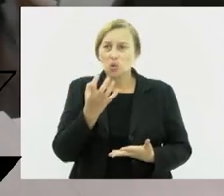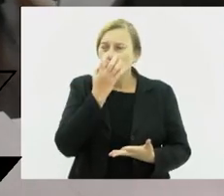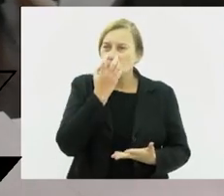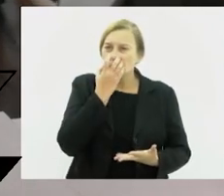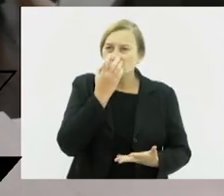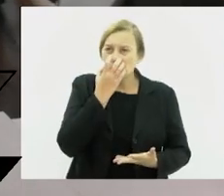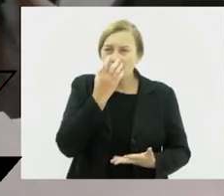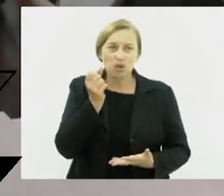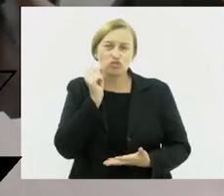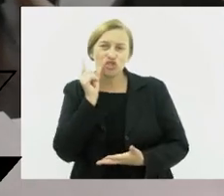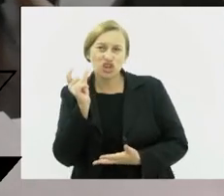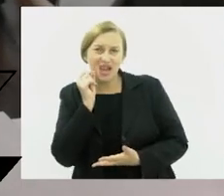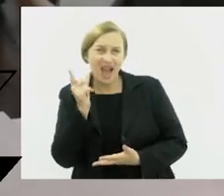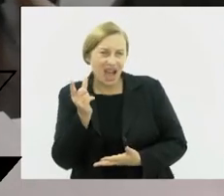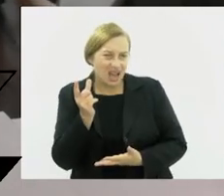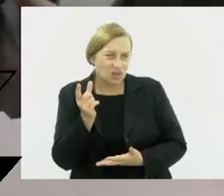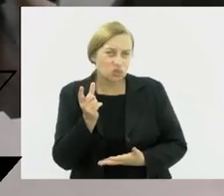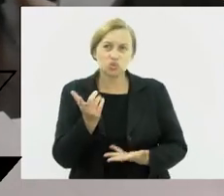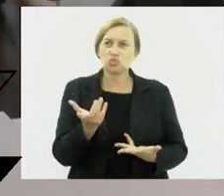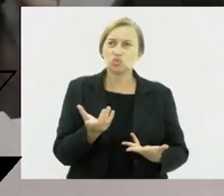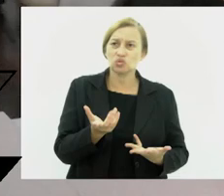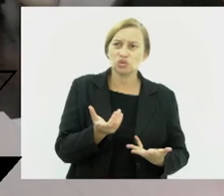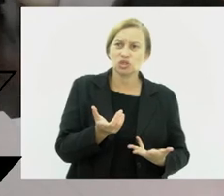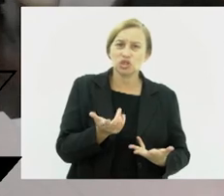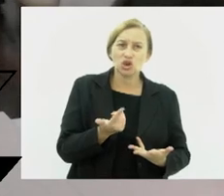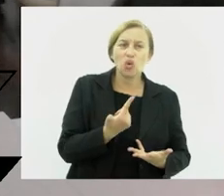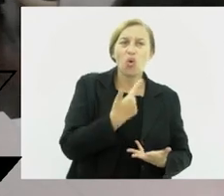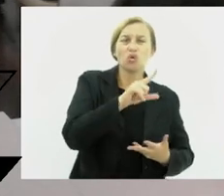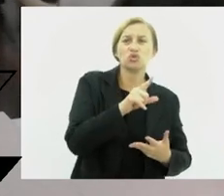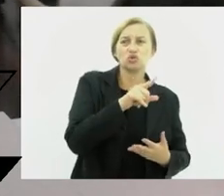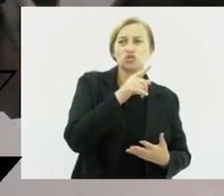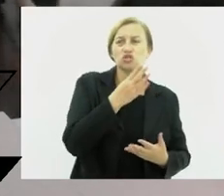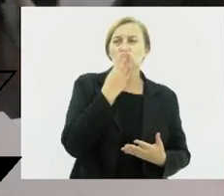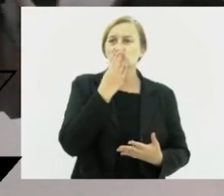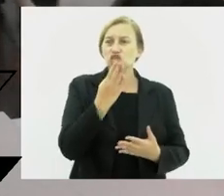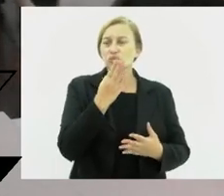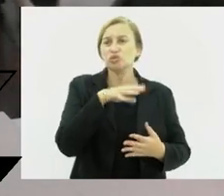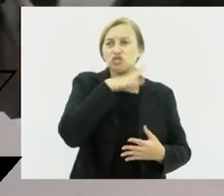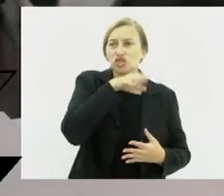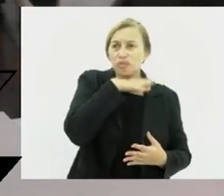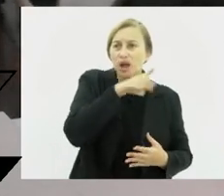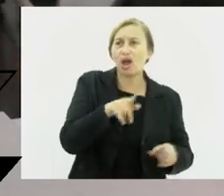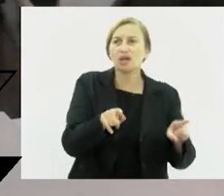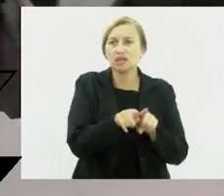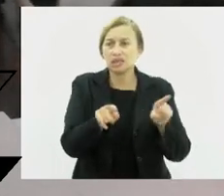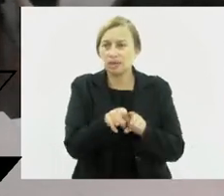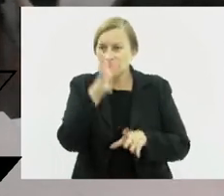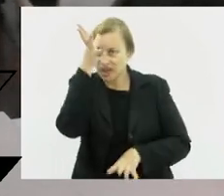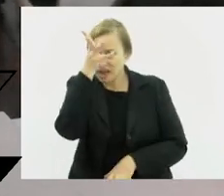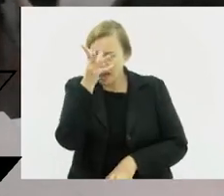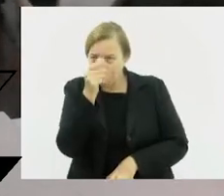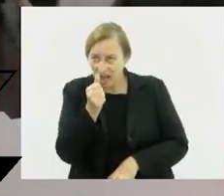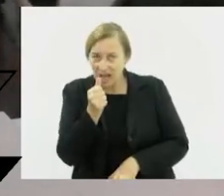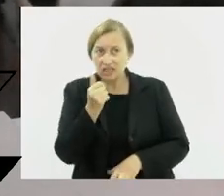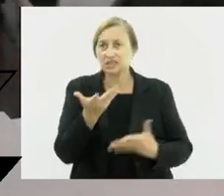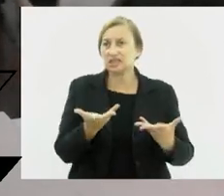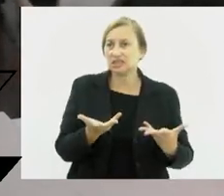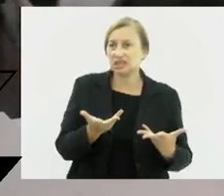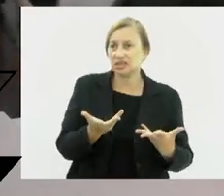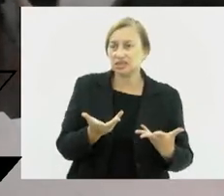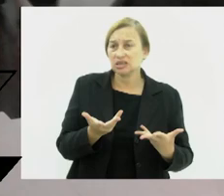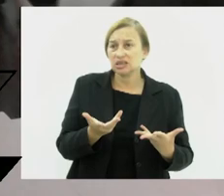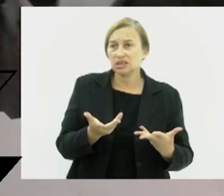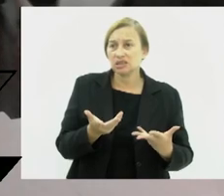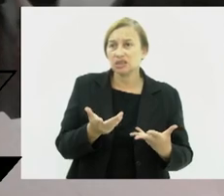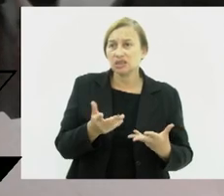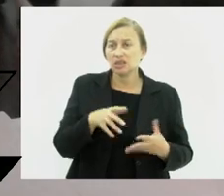o tráfico de animais, é o animal, é a galinha, pela maneira que ela é obrigada a postar, São aqueles animais